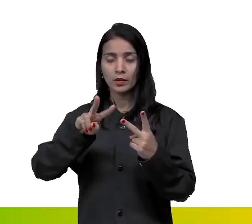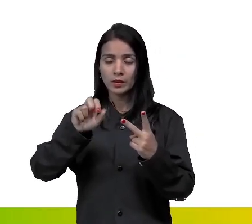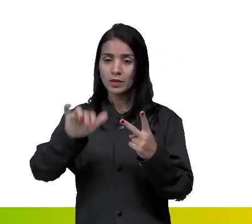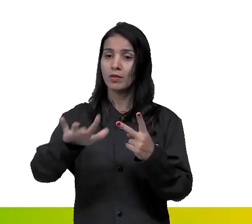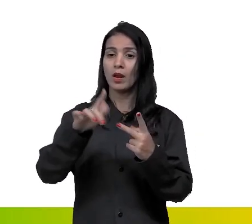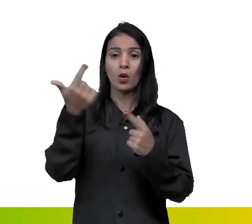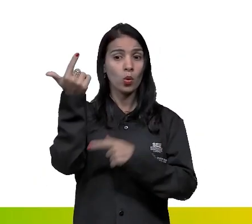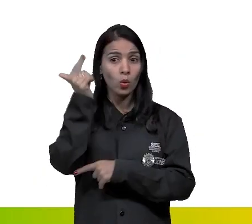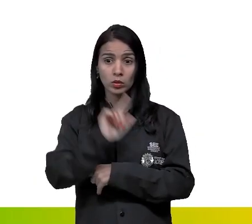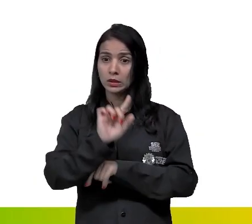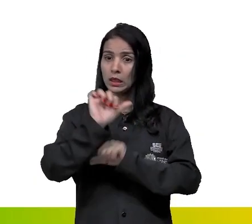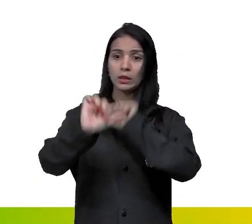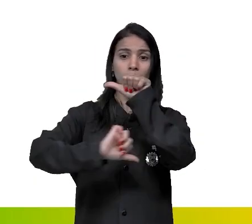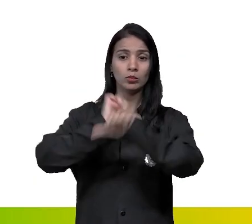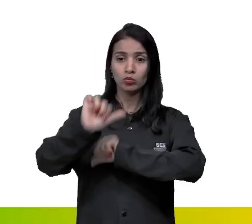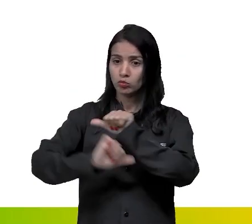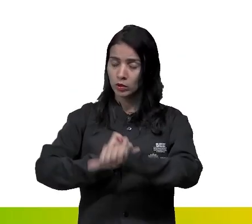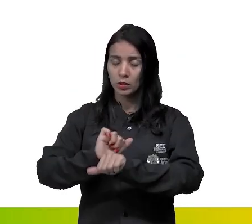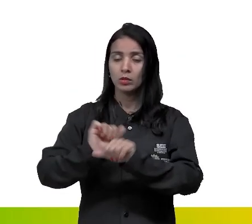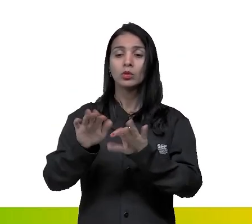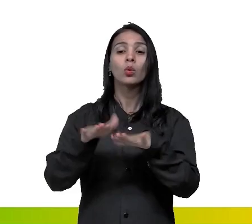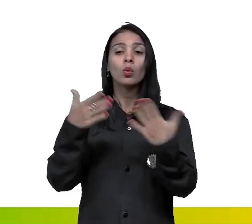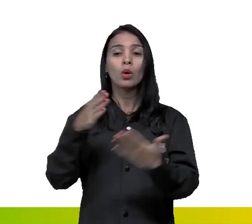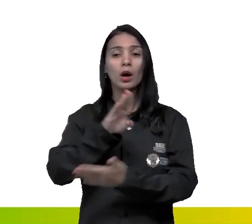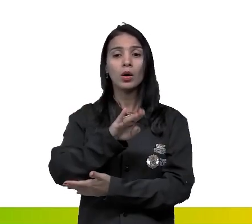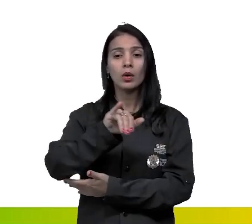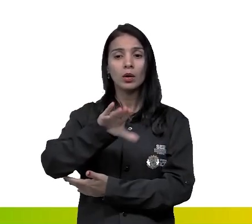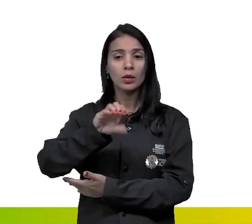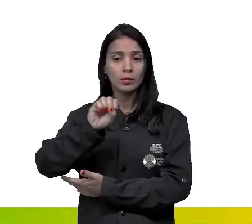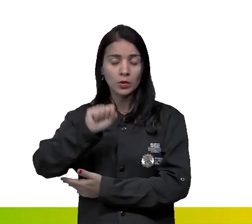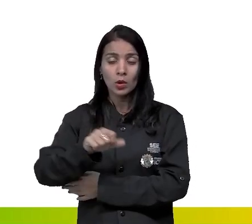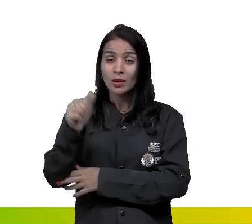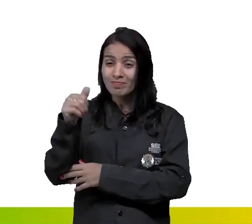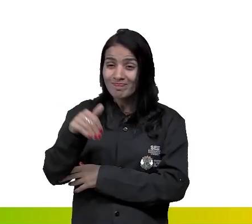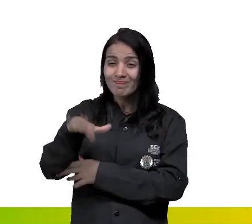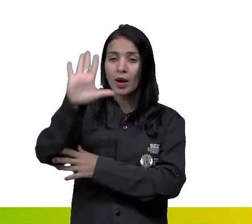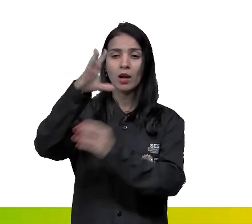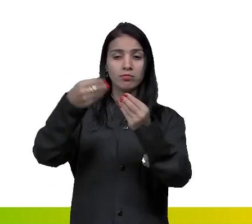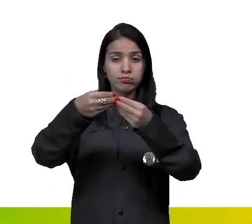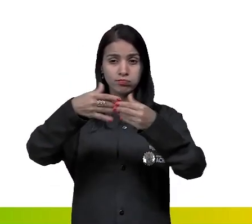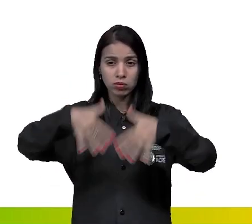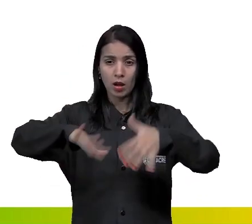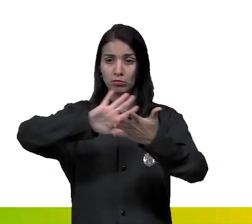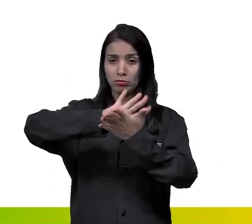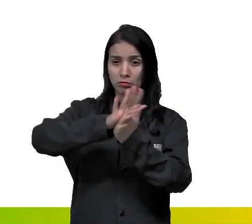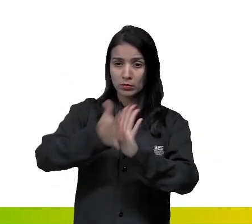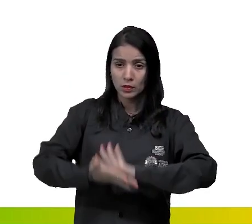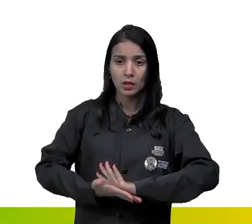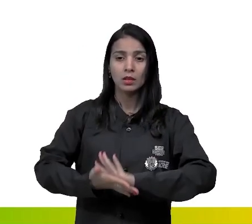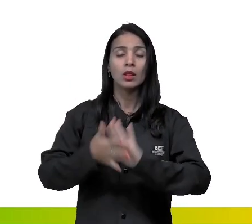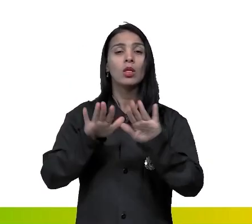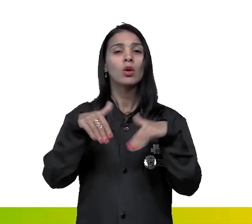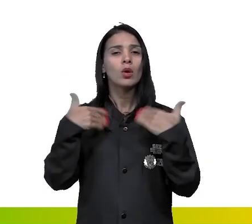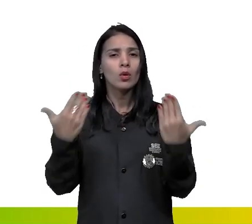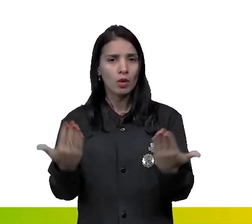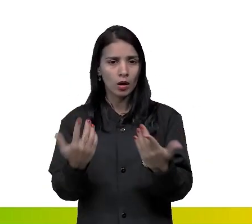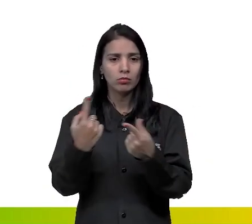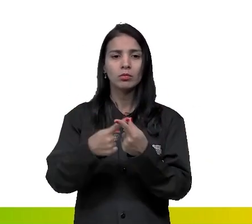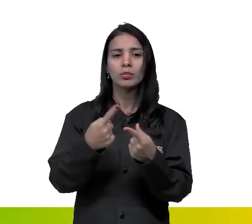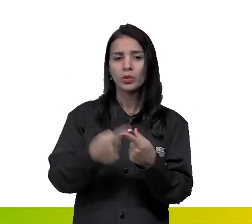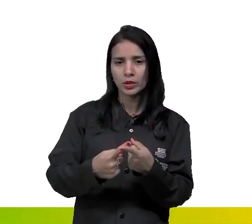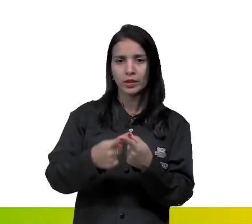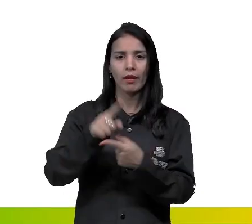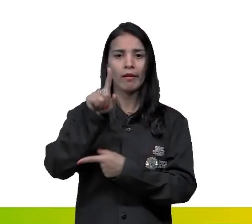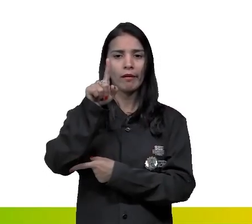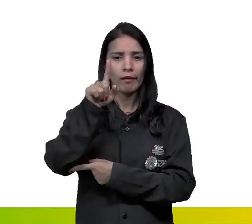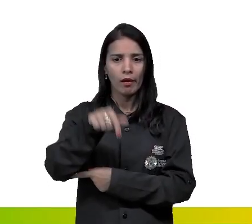mais ameaçado, é o mais devastado, e é justamente que tem aquele processo que se faz sentir de forma mais